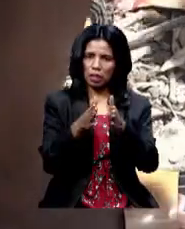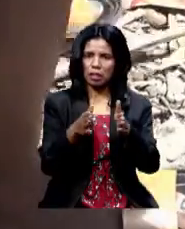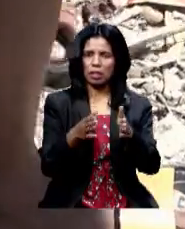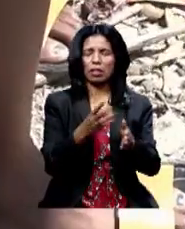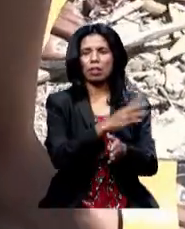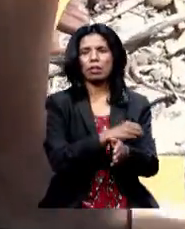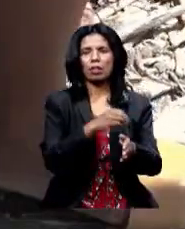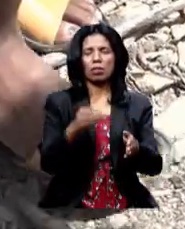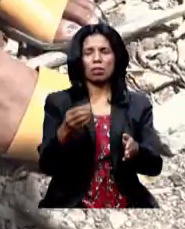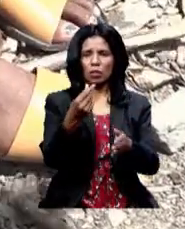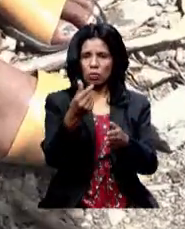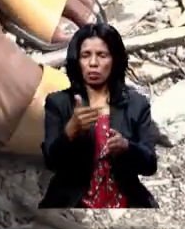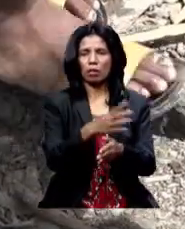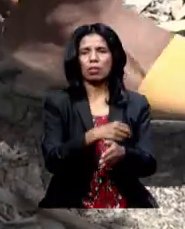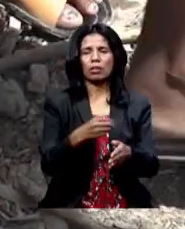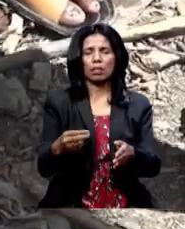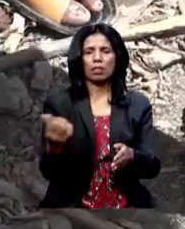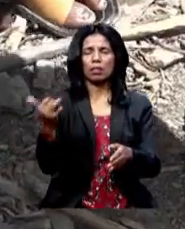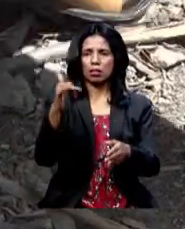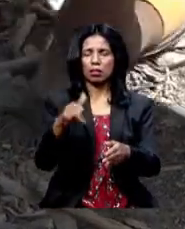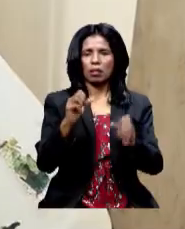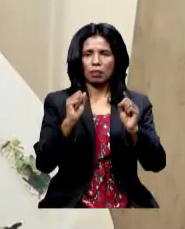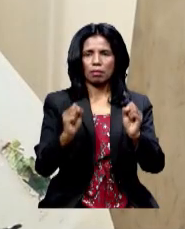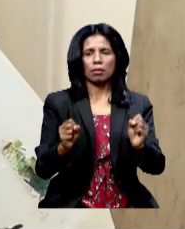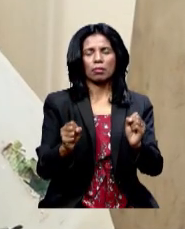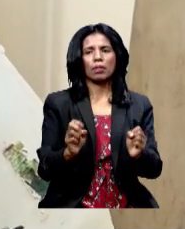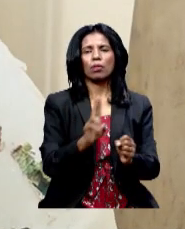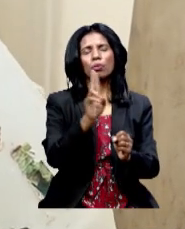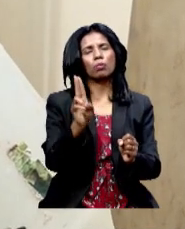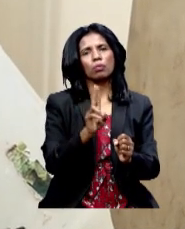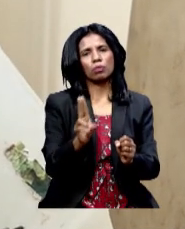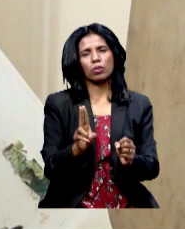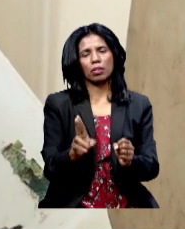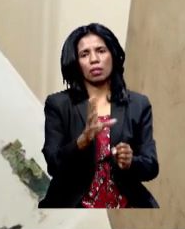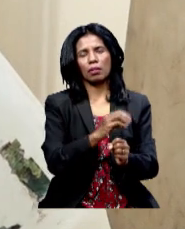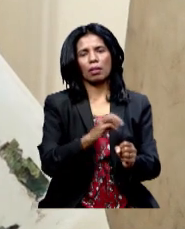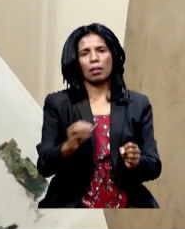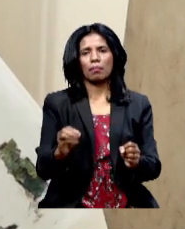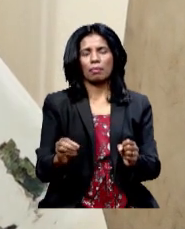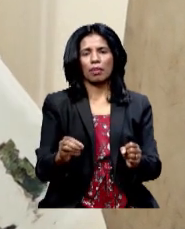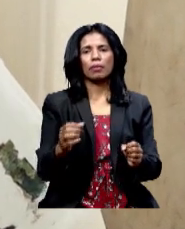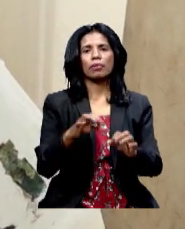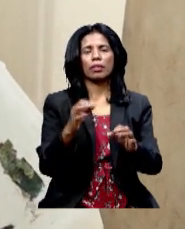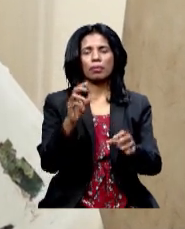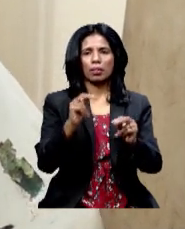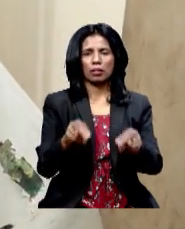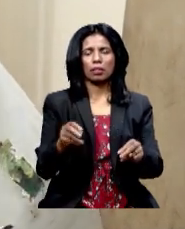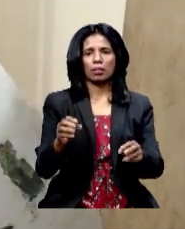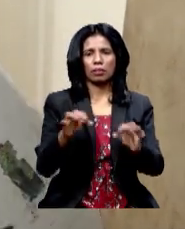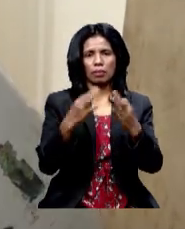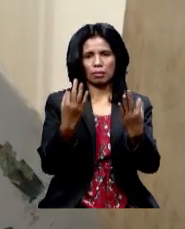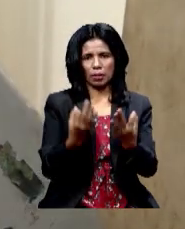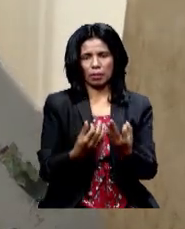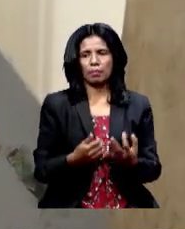ho volume kiik nune e sira bele konsumo no uza ba necessidade umalaran. Maske